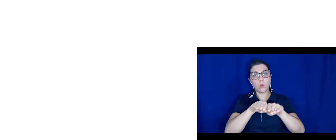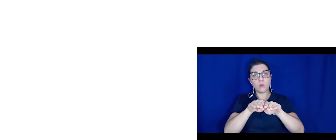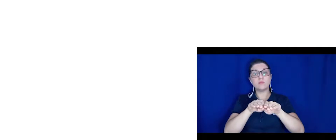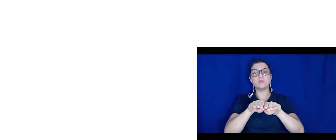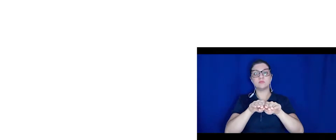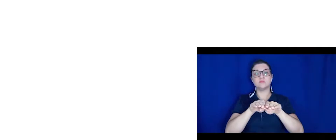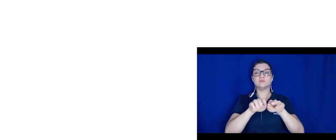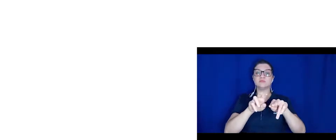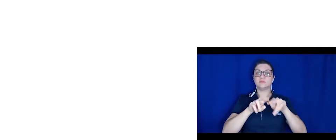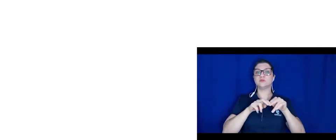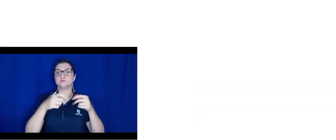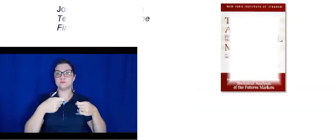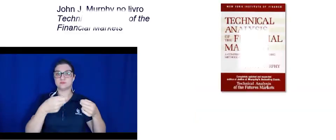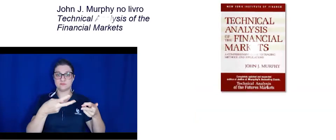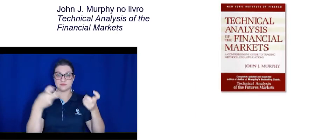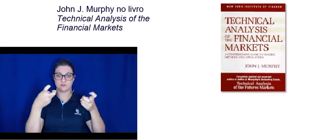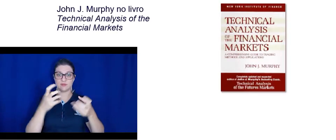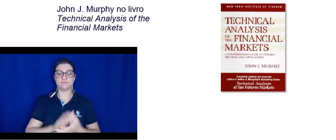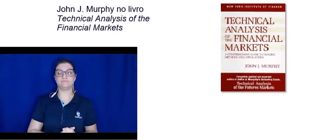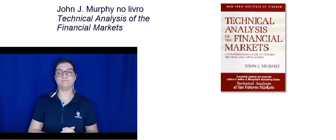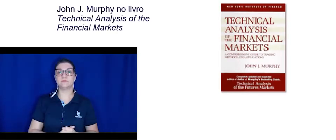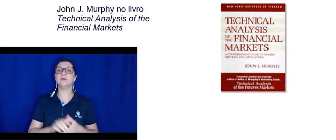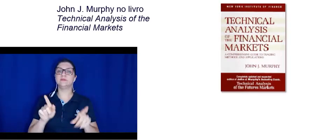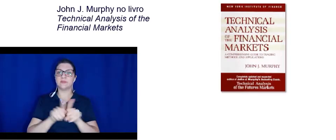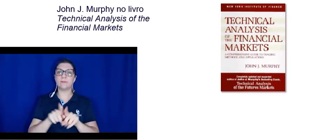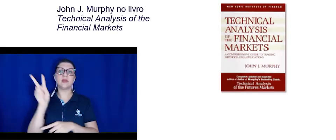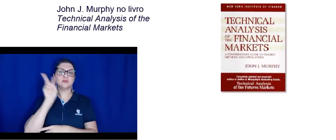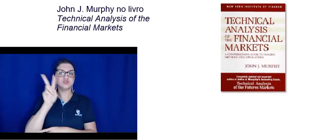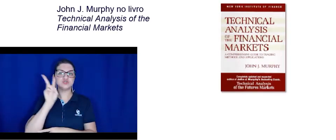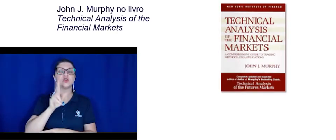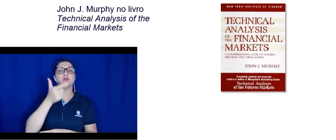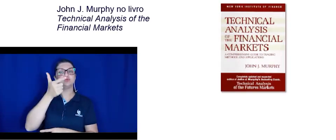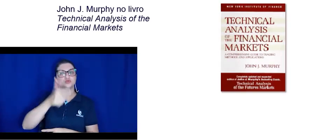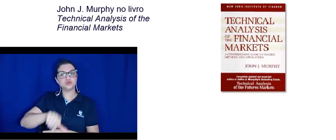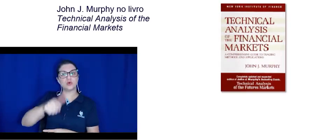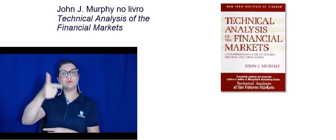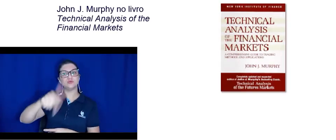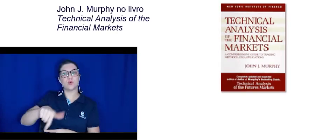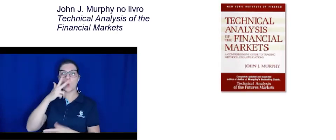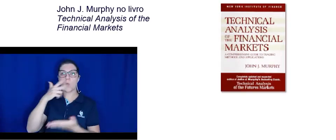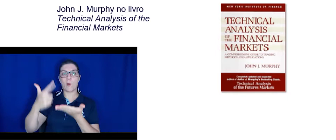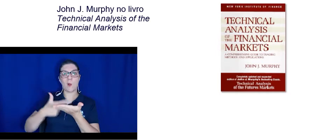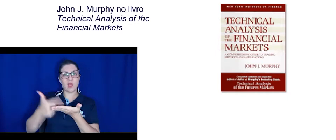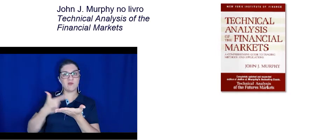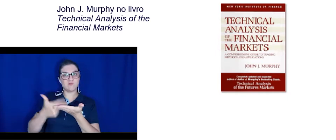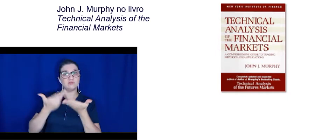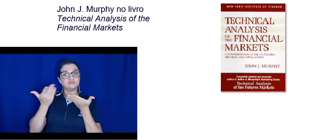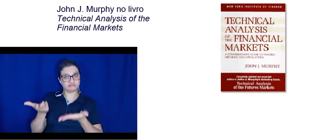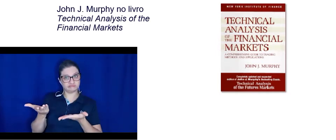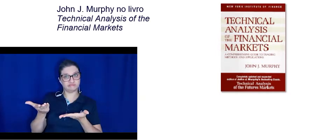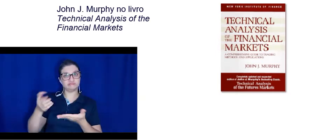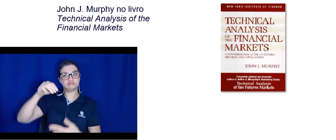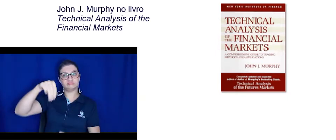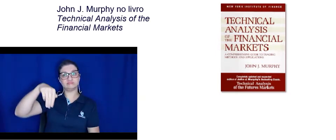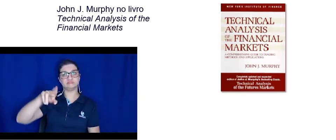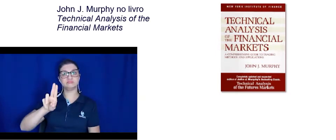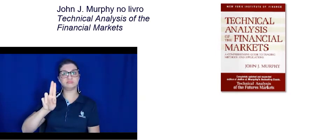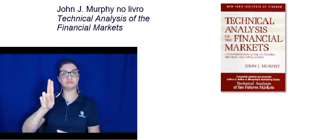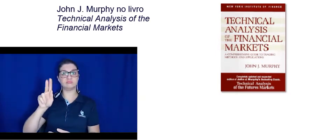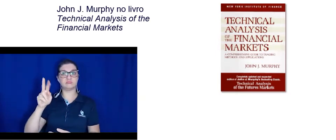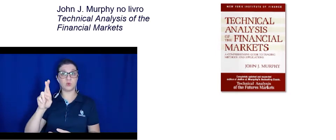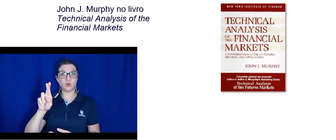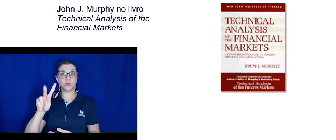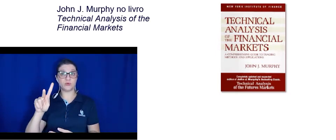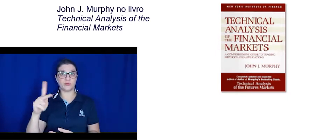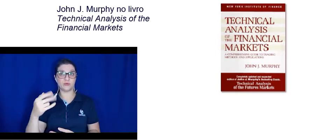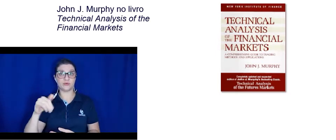Então, isso nós temos que perceber. E a história se repete, como dizia no livro de John Murphy, né? E o John Murphy traz essas